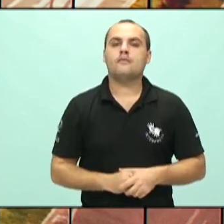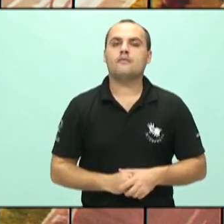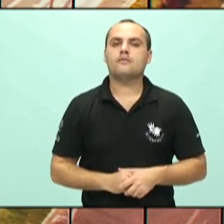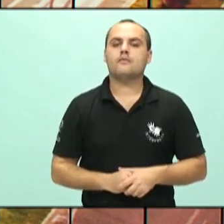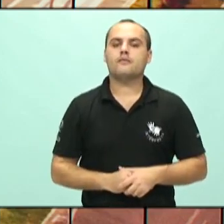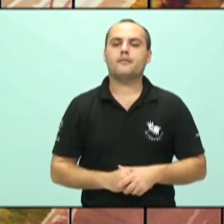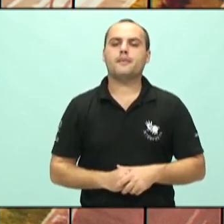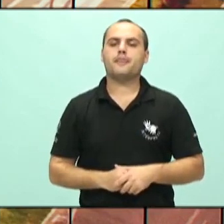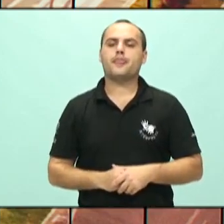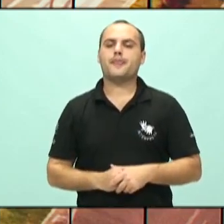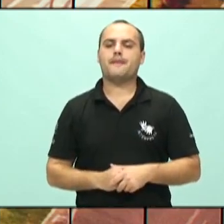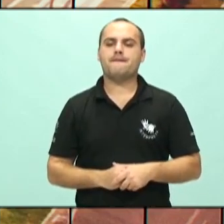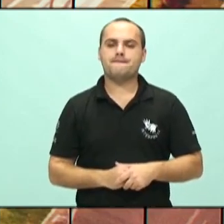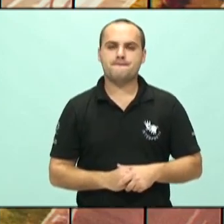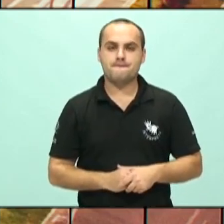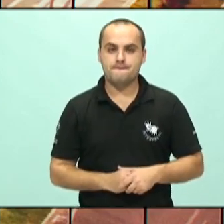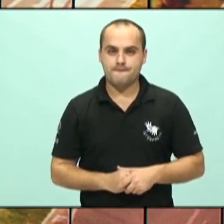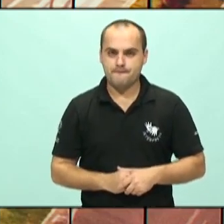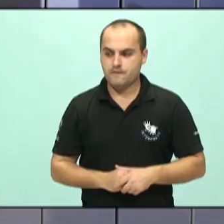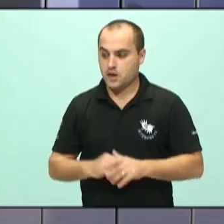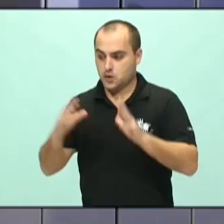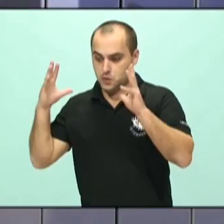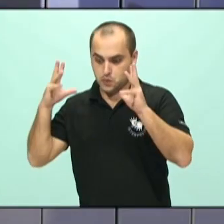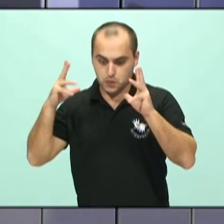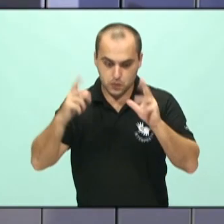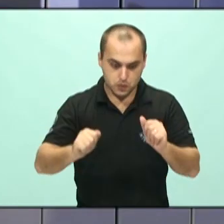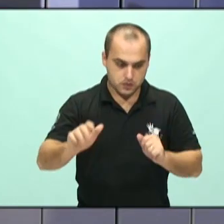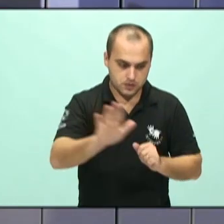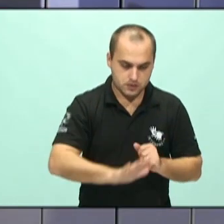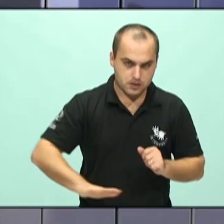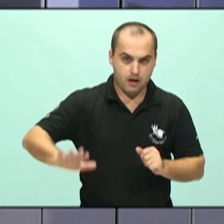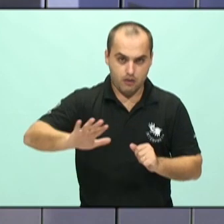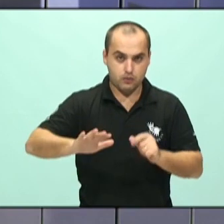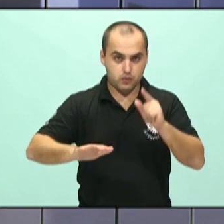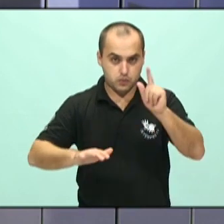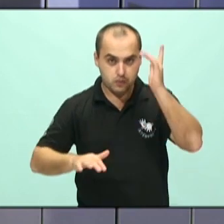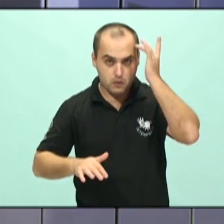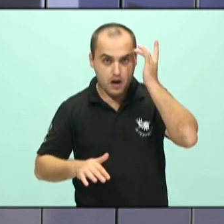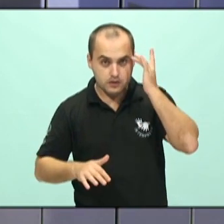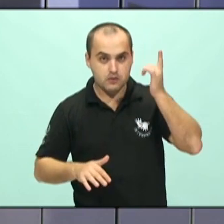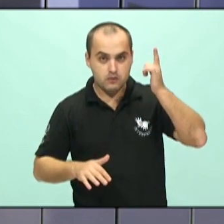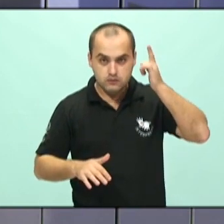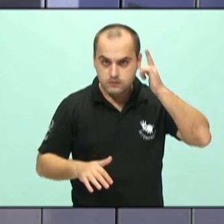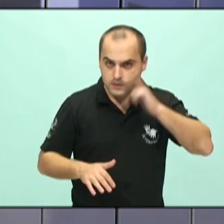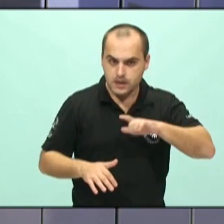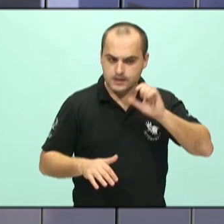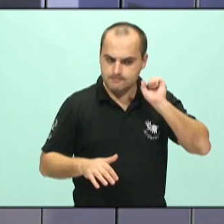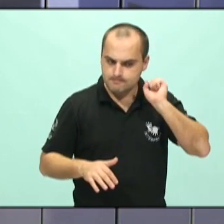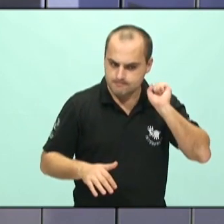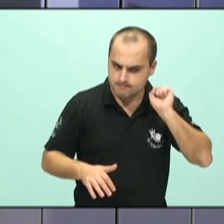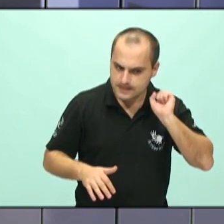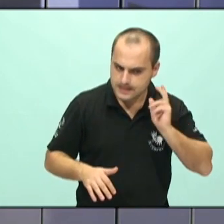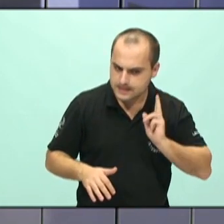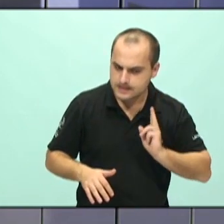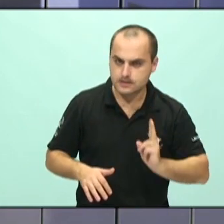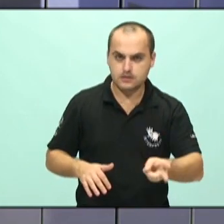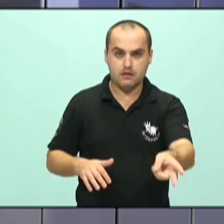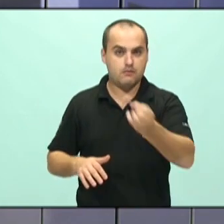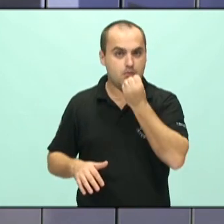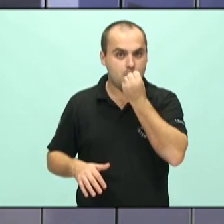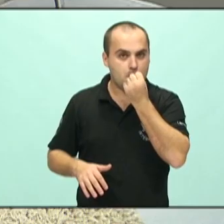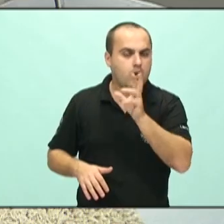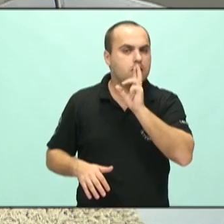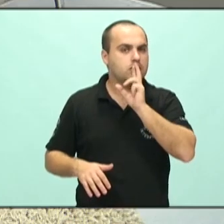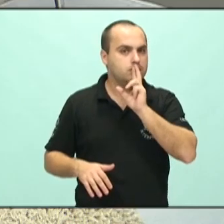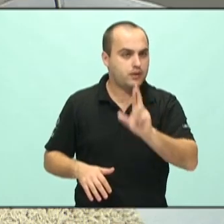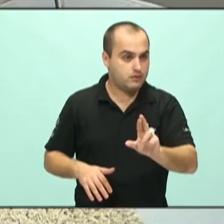bojo, digamos, do todo, o senhor tem logrado êxito nessa tarefa, né, que é árdua, nesse